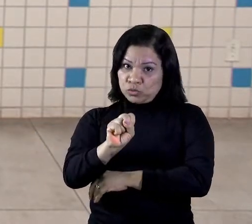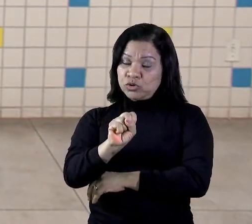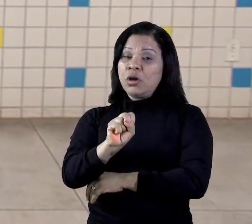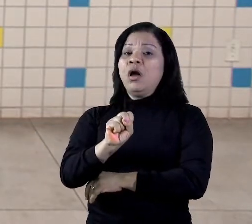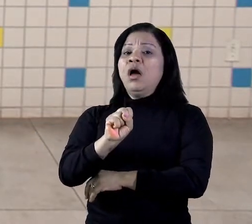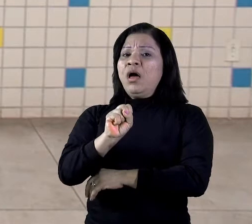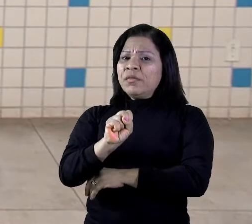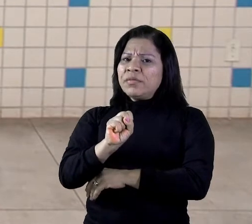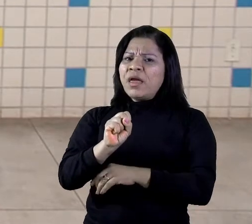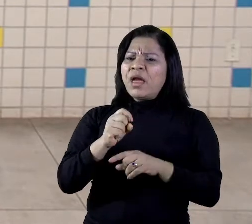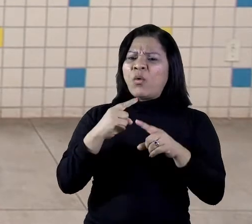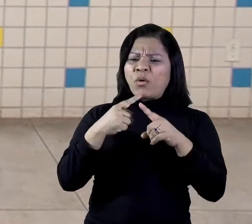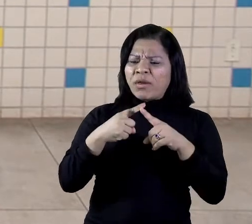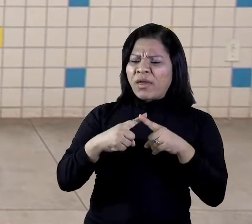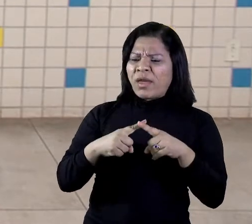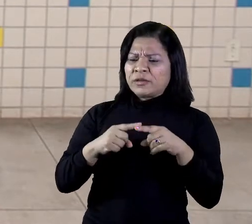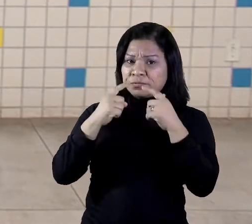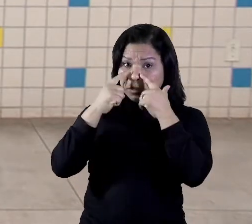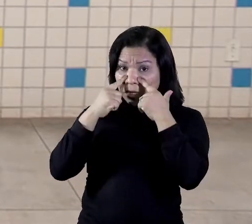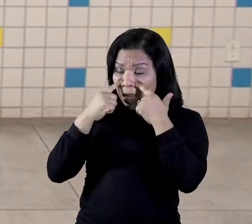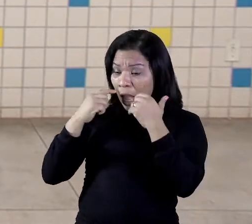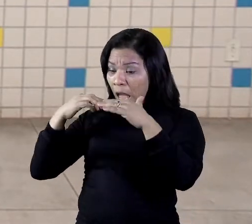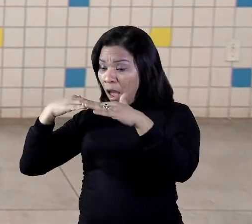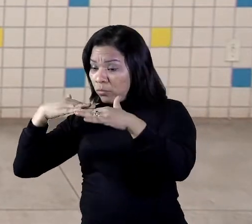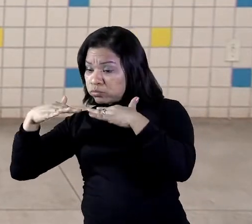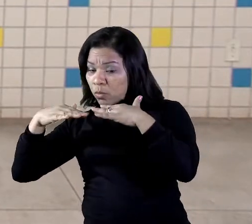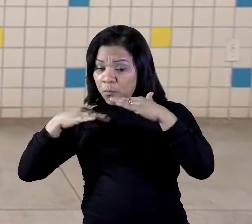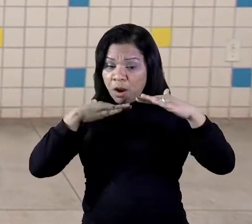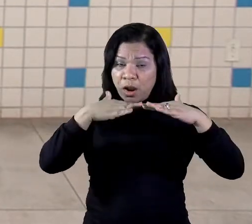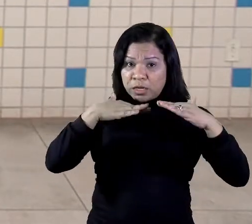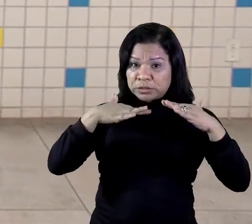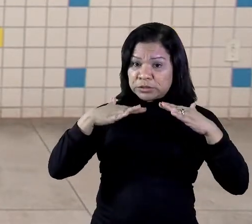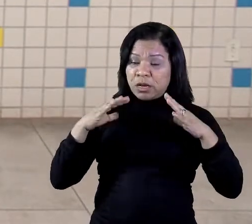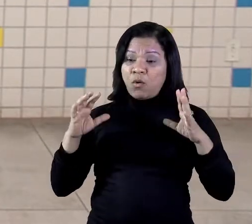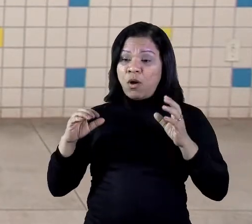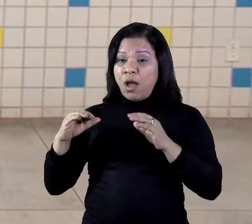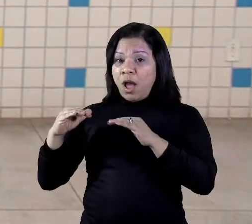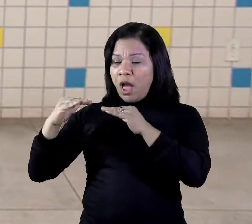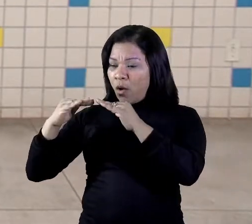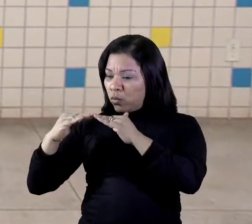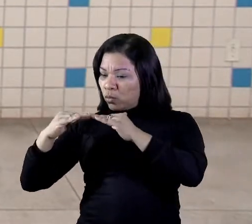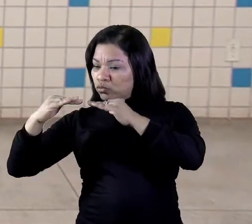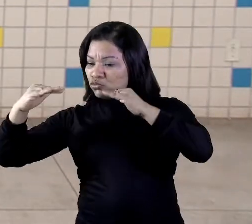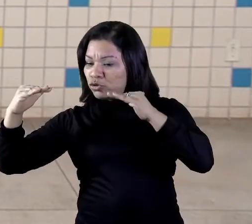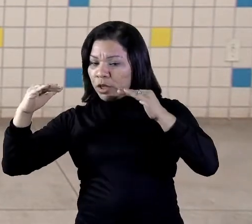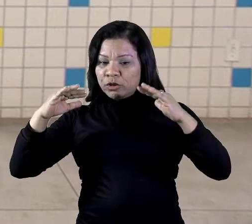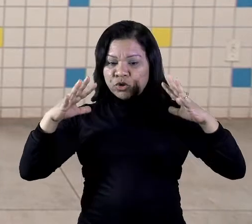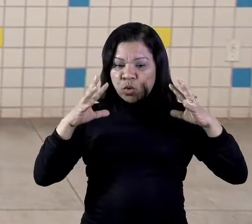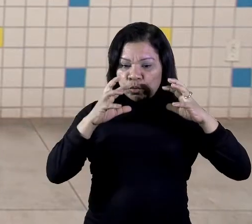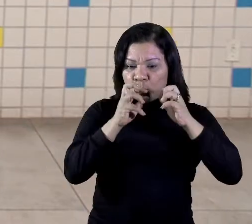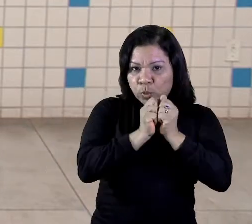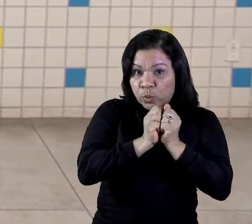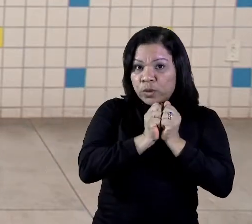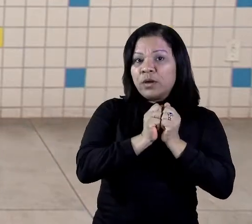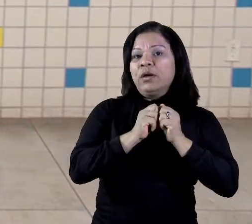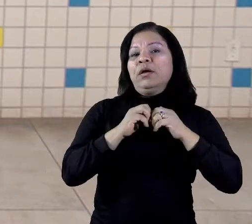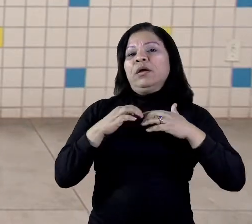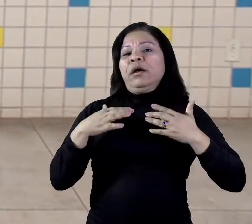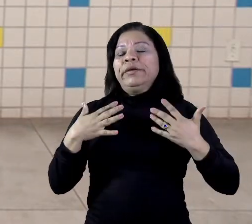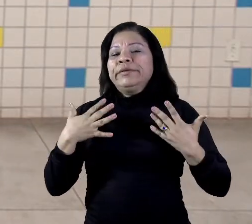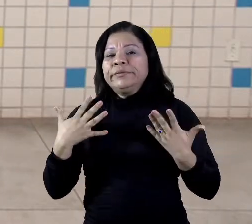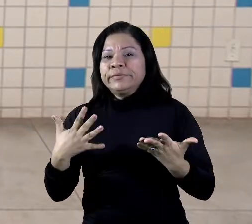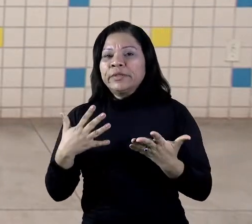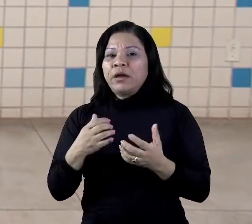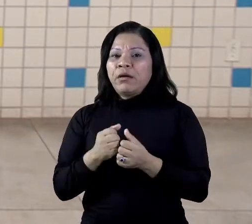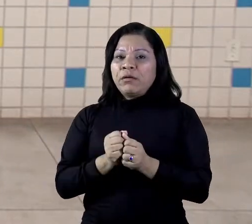um age contra o outro. Um estende e o outro relaxa, o outro estende. Por quê? Porque senão você levaria o